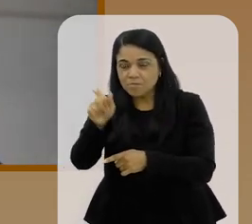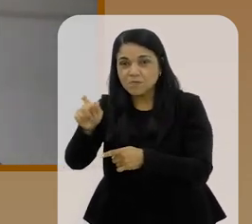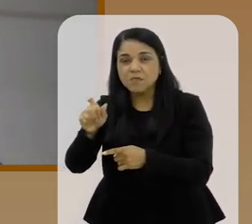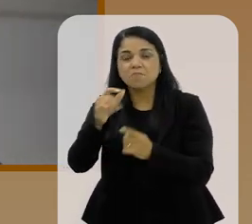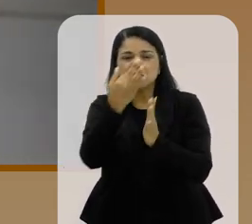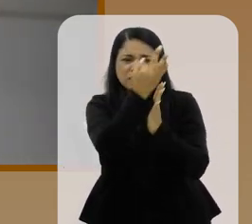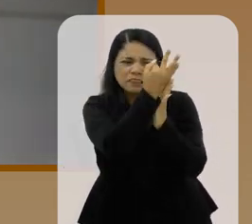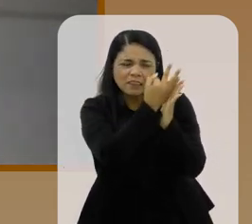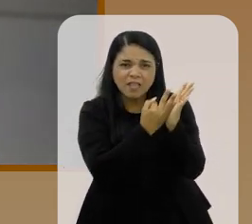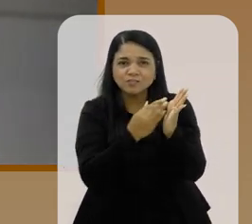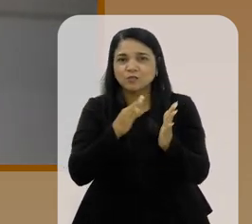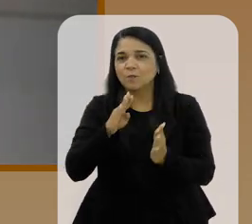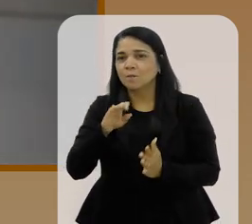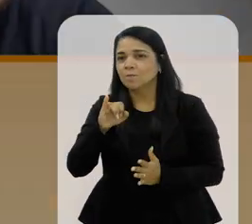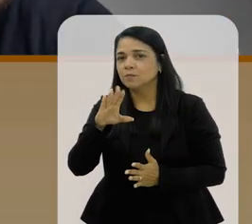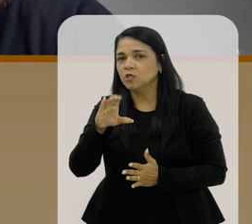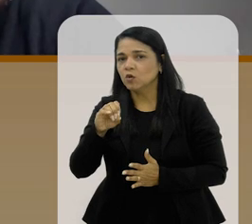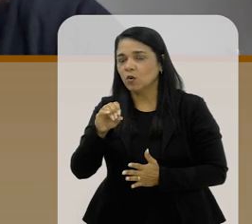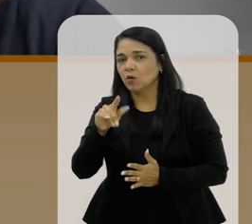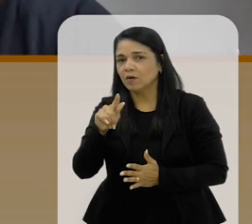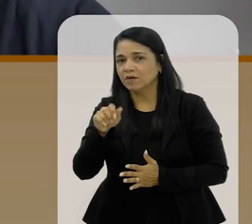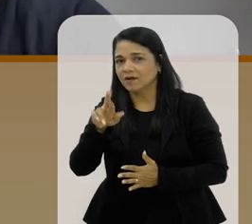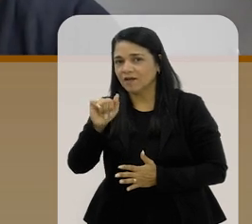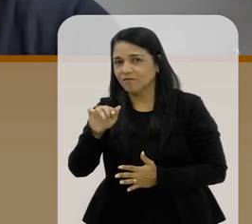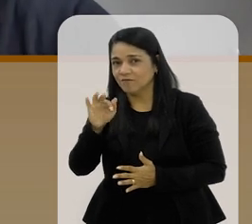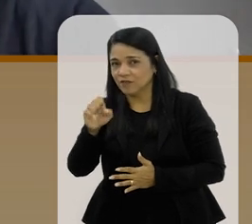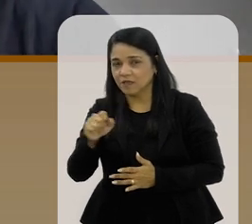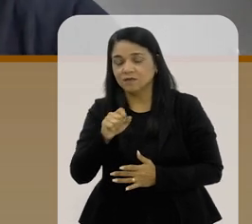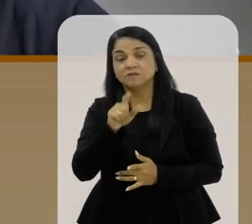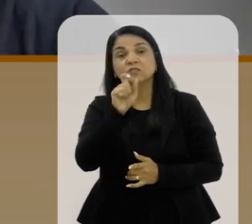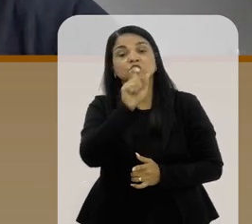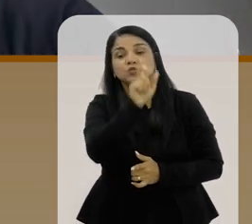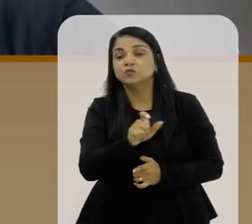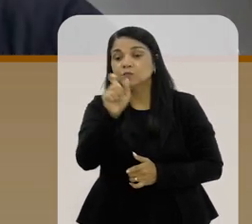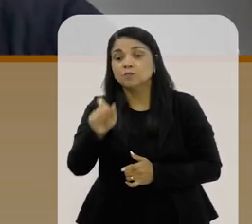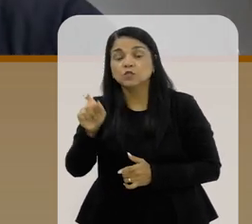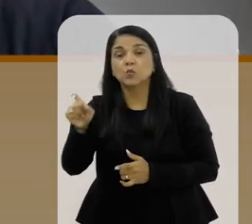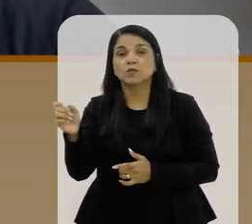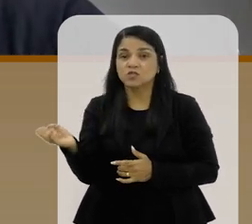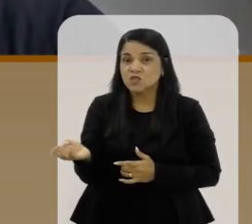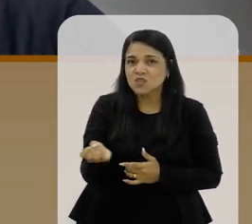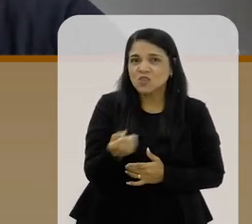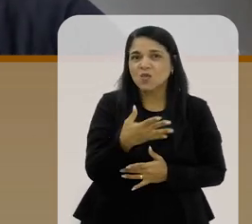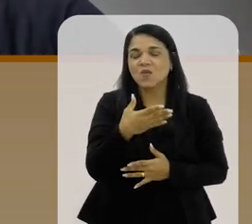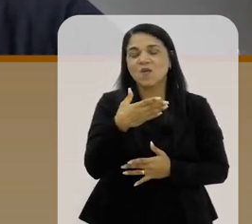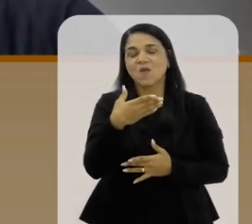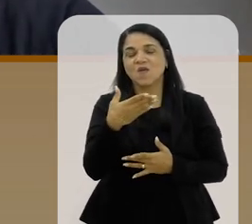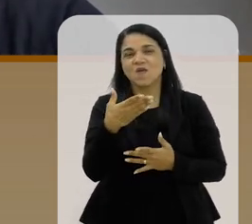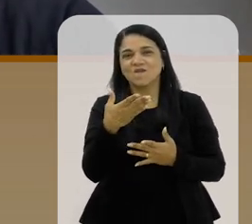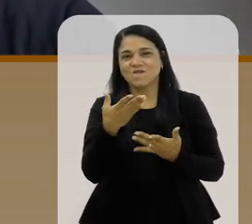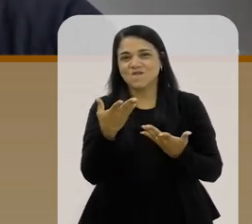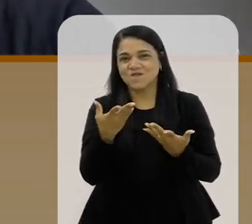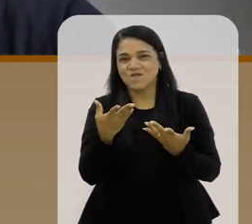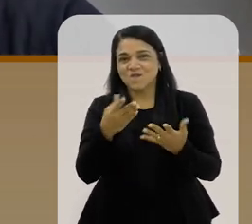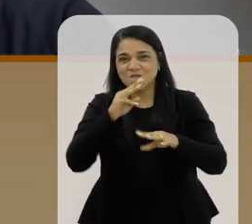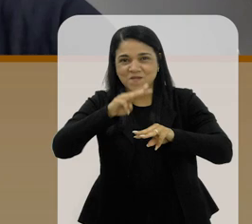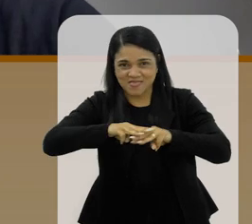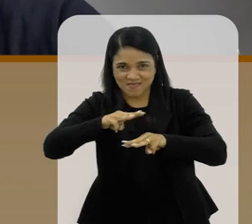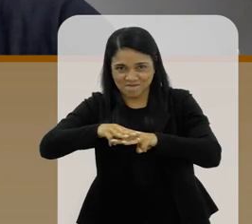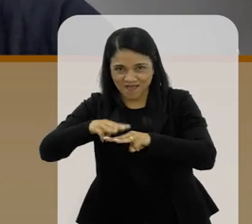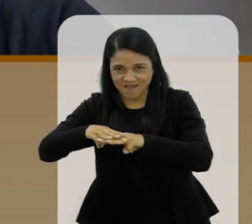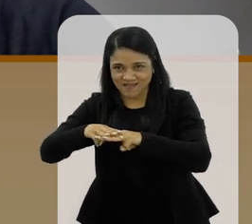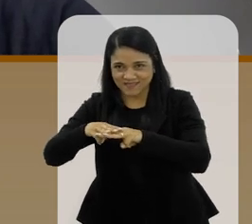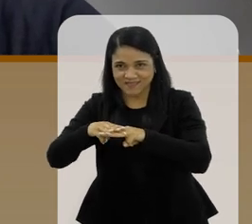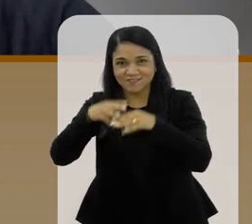pequena biografia, as pessoas vão ter uma visão de como é um matemático moderno nos dias de hoje. Então, você se dá conta desse